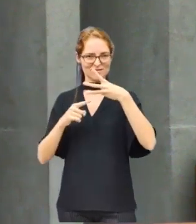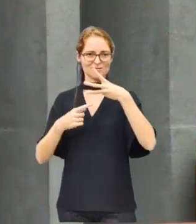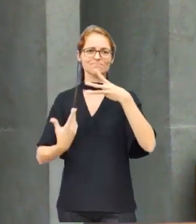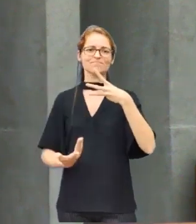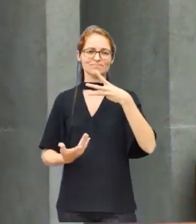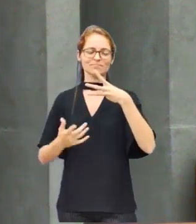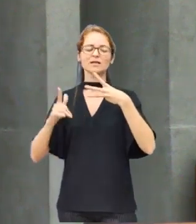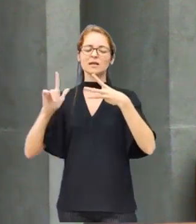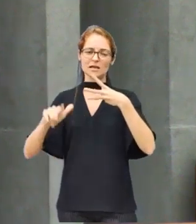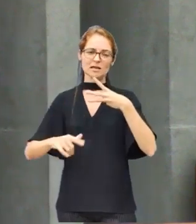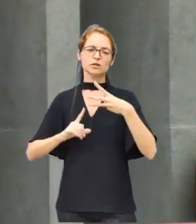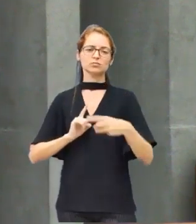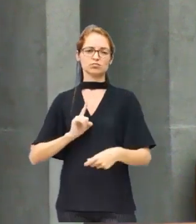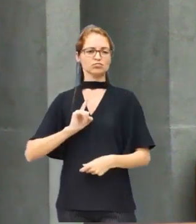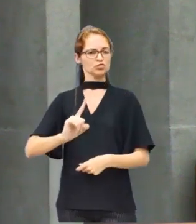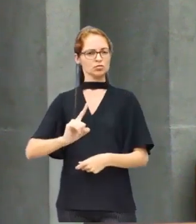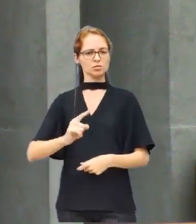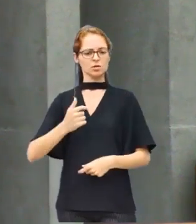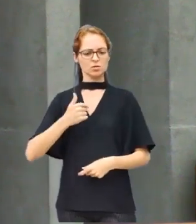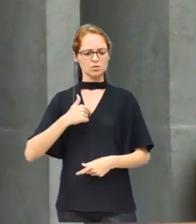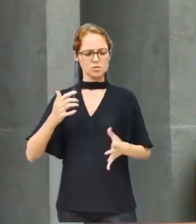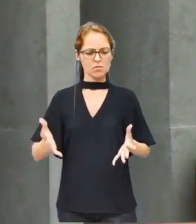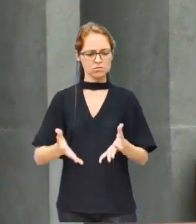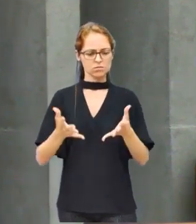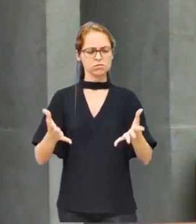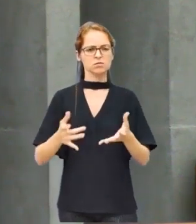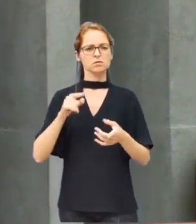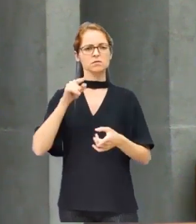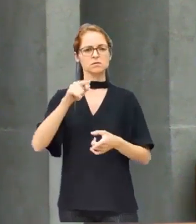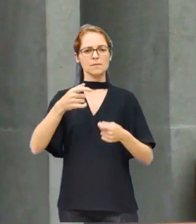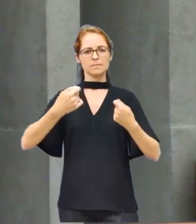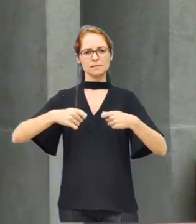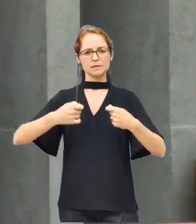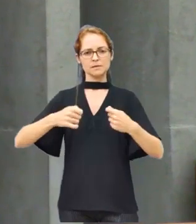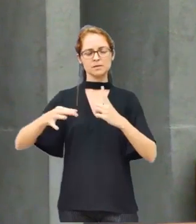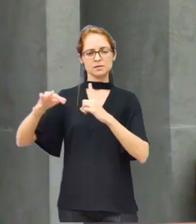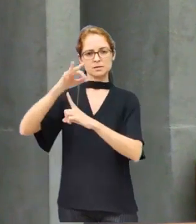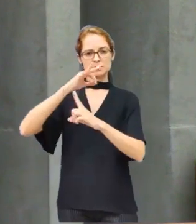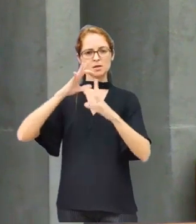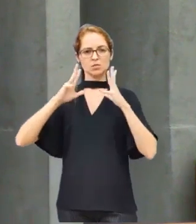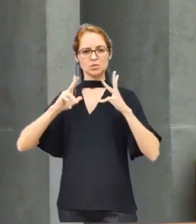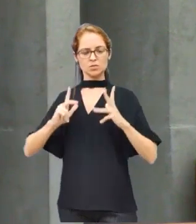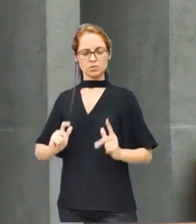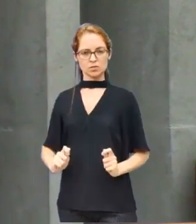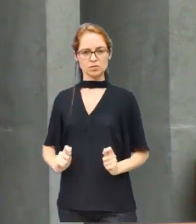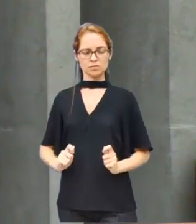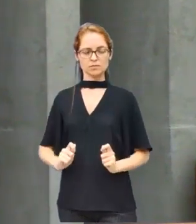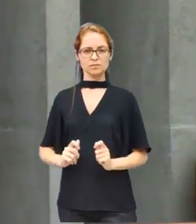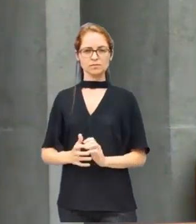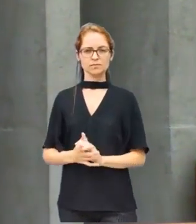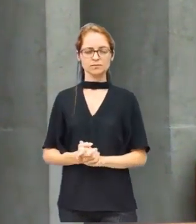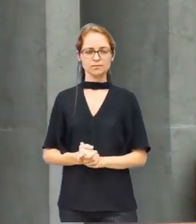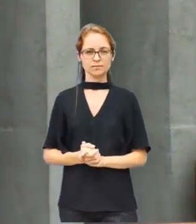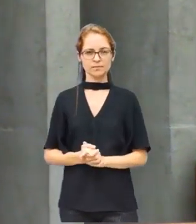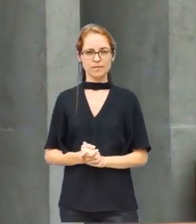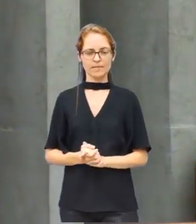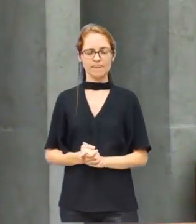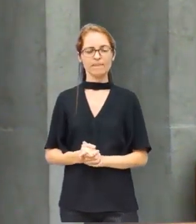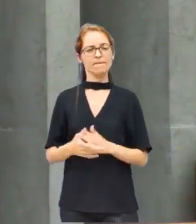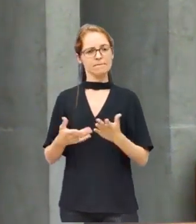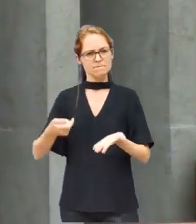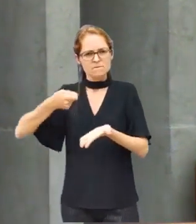o direito de exigir dos seus santidade e pureza. É isso que Ele exige das